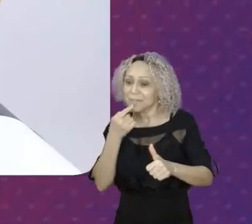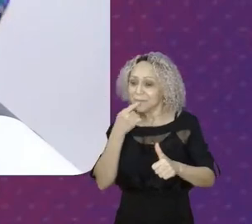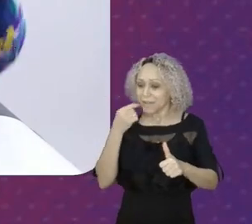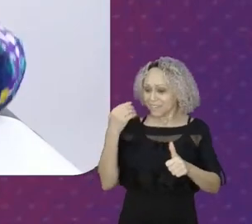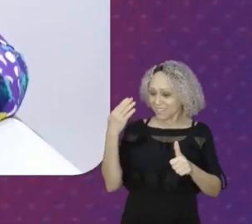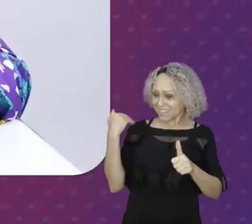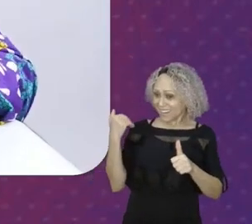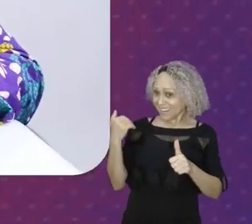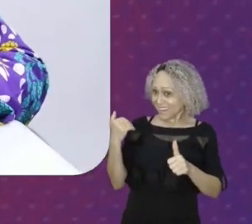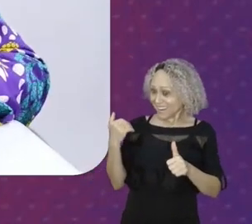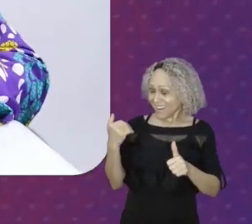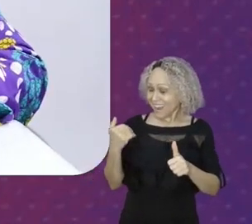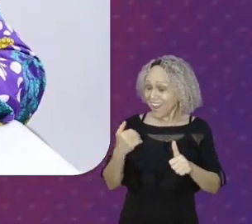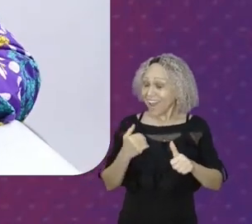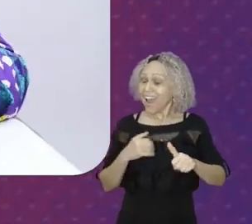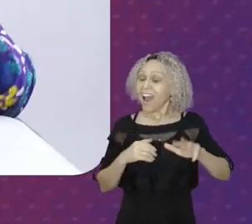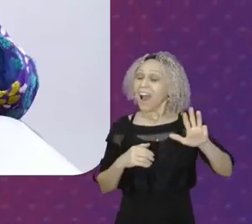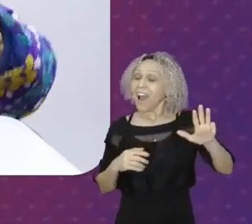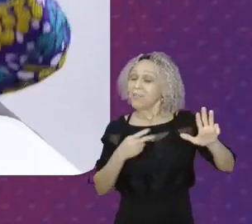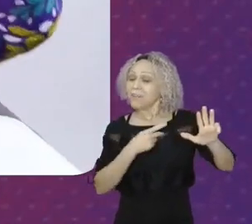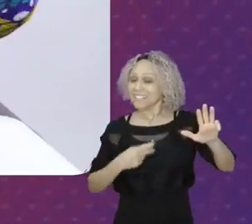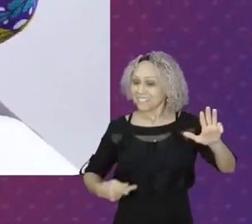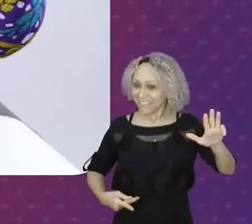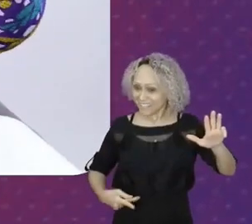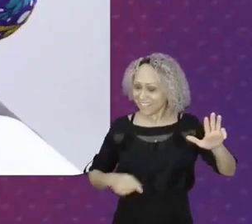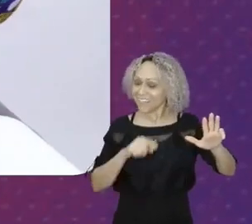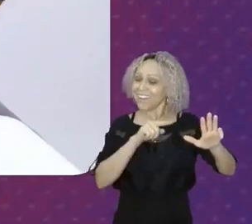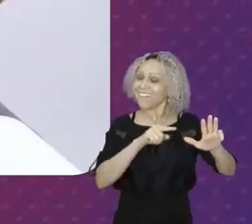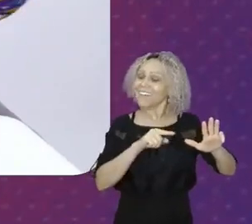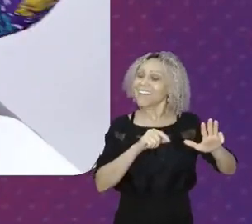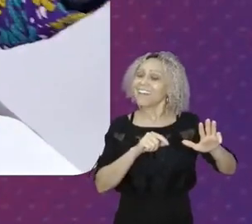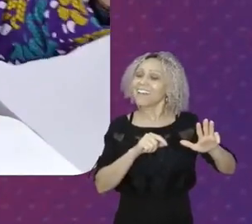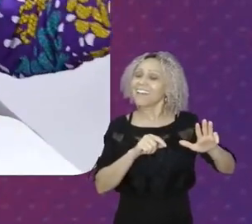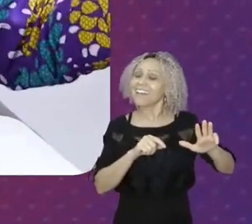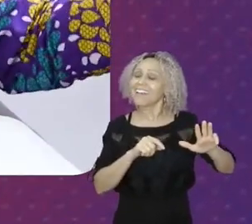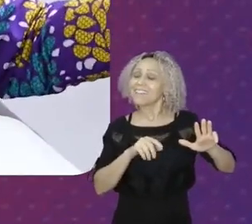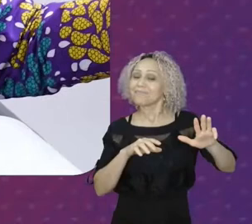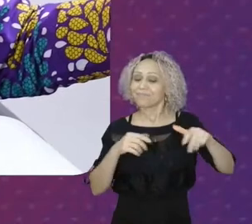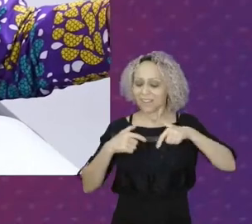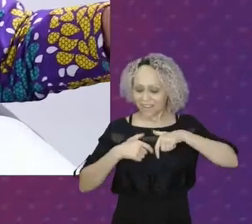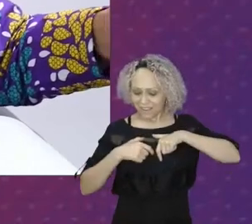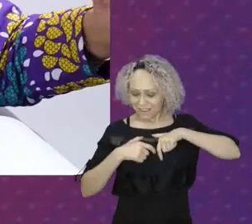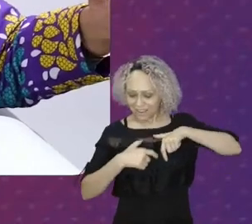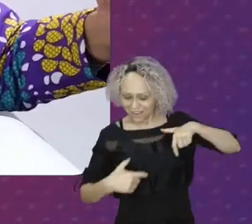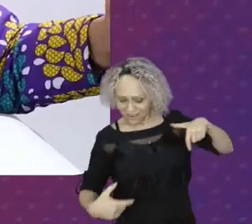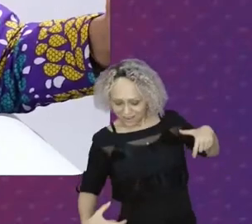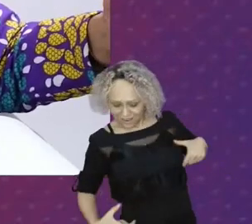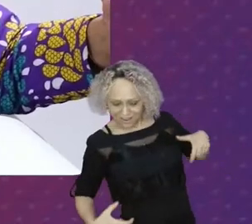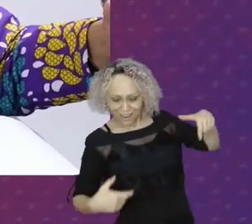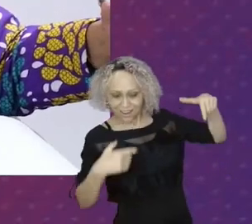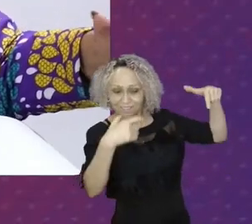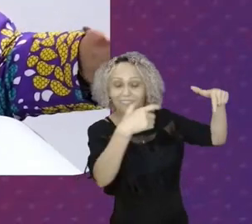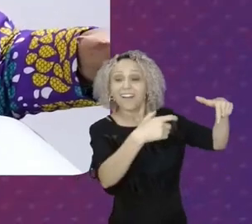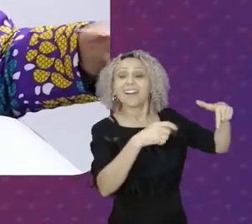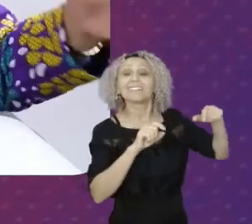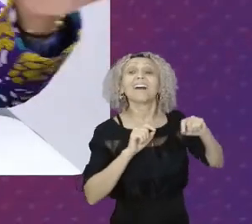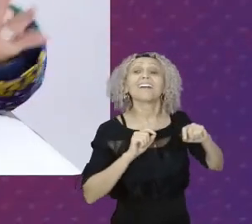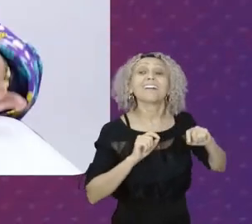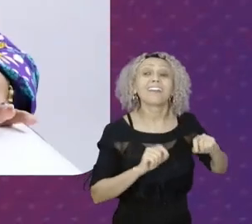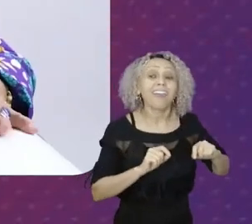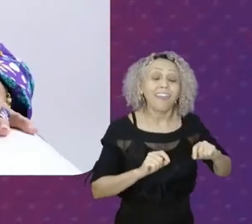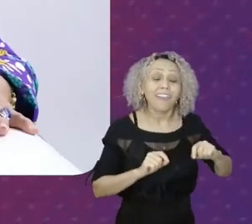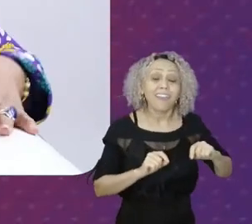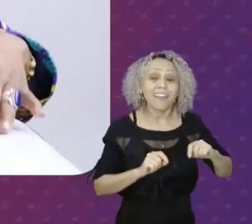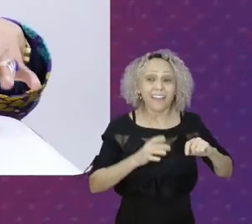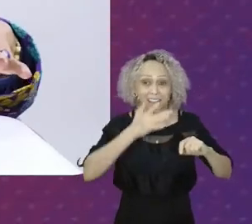fazer o caminho inverso, né? Virar ao contrário e fazer com que a política pública chegue, mas chegue